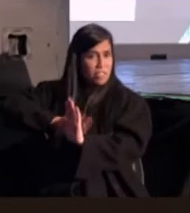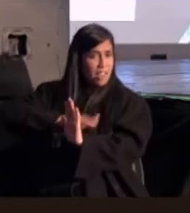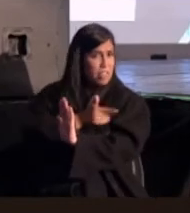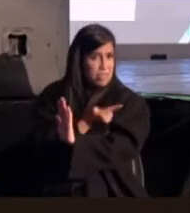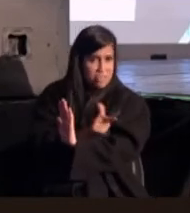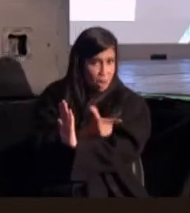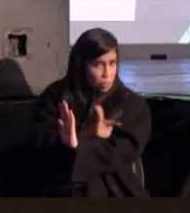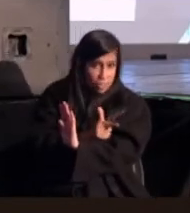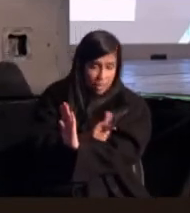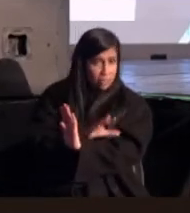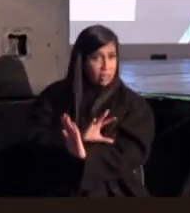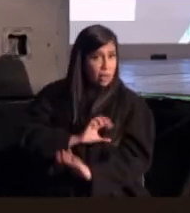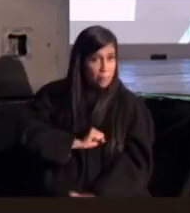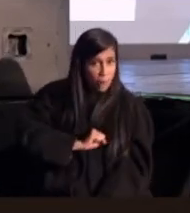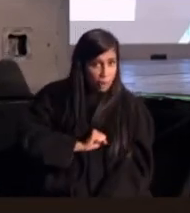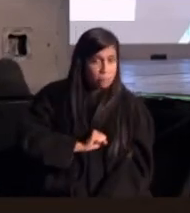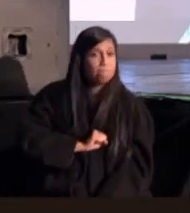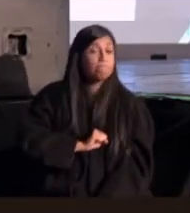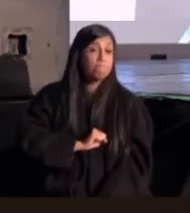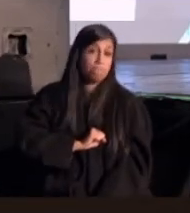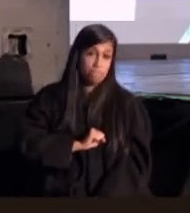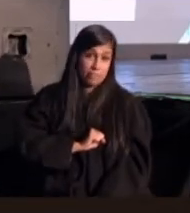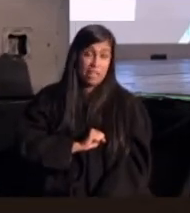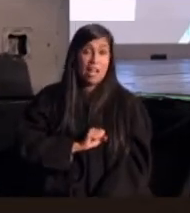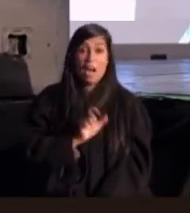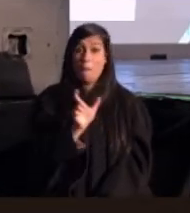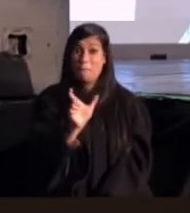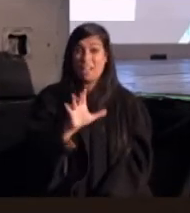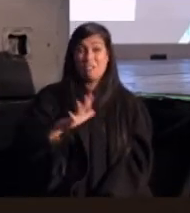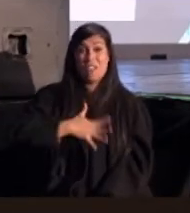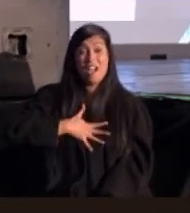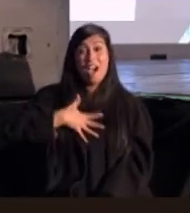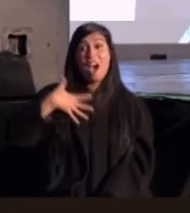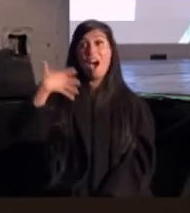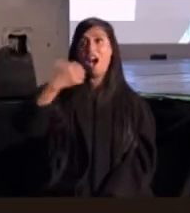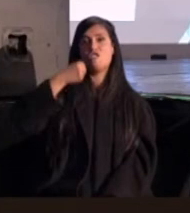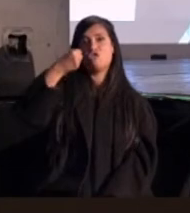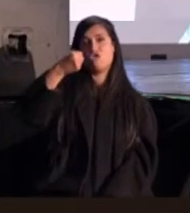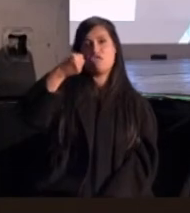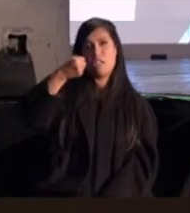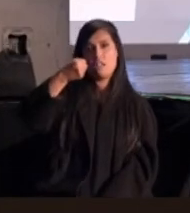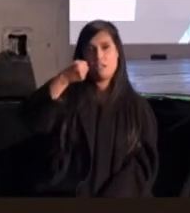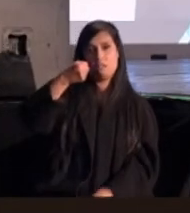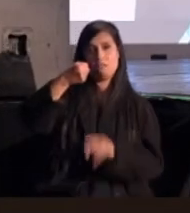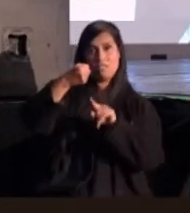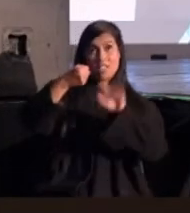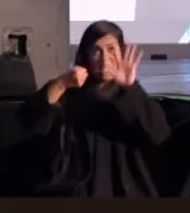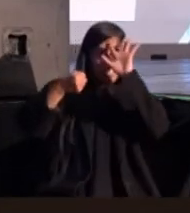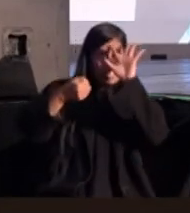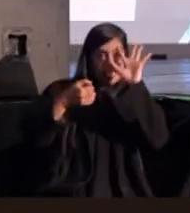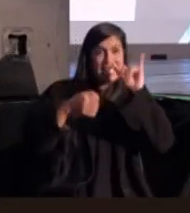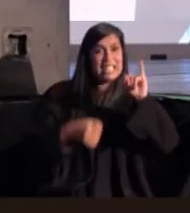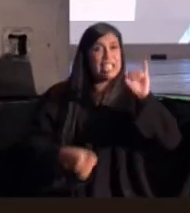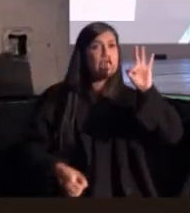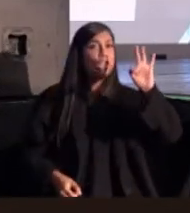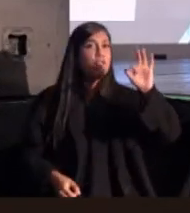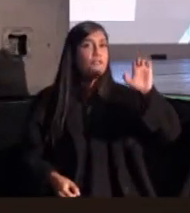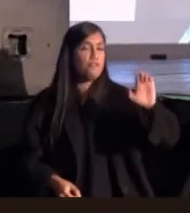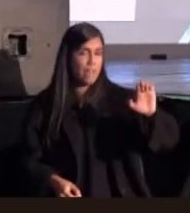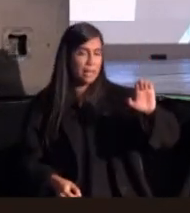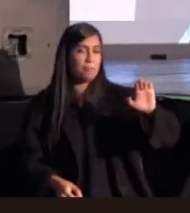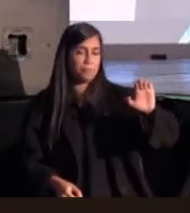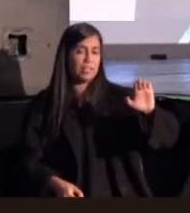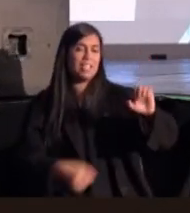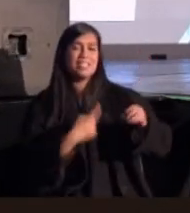esse afeto fundamental, então a palavra axé, ela tem outra palavra que é ifé, que é o nome de uma cidade, que também quer